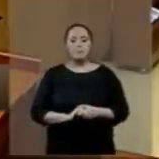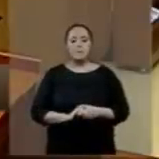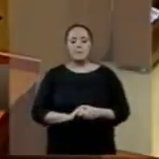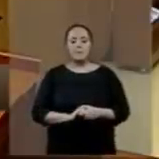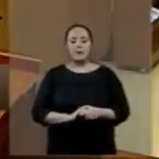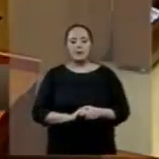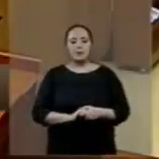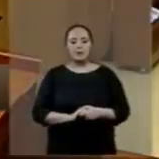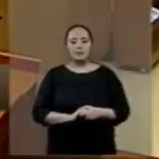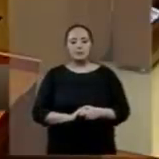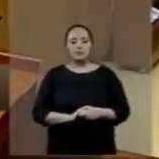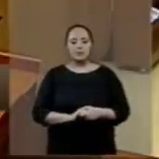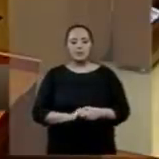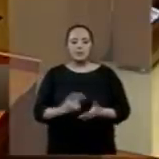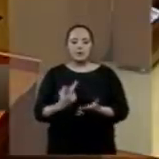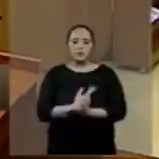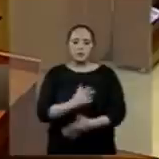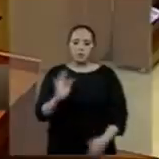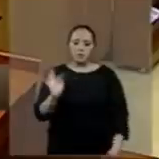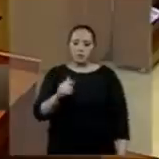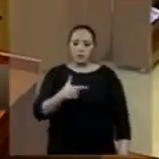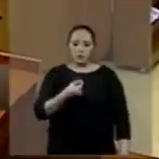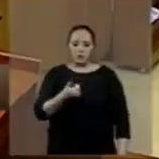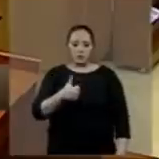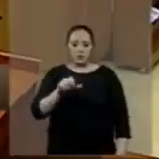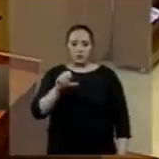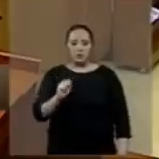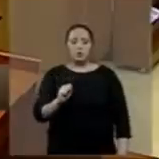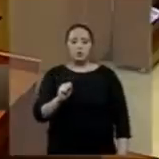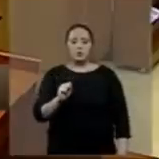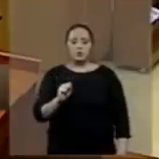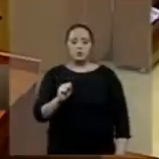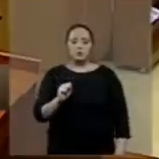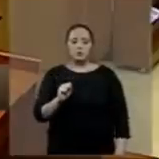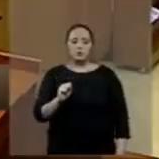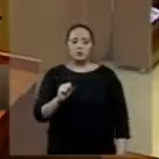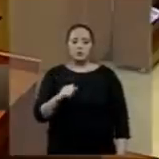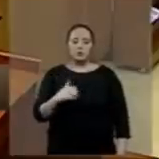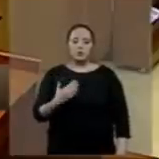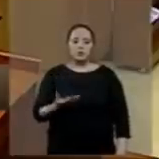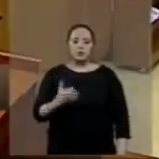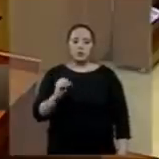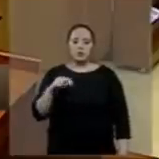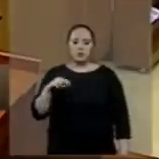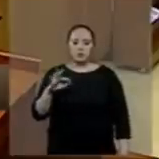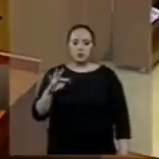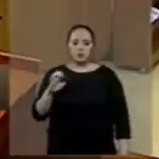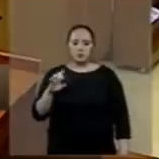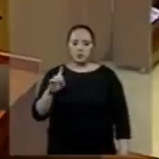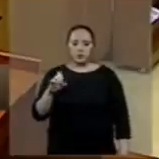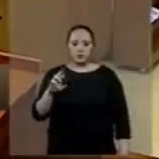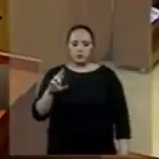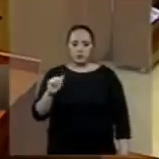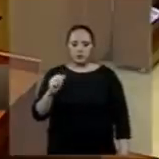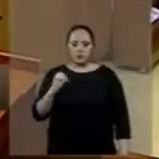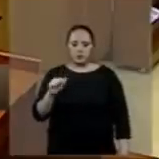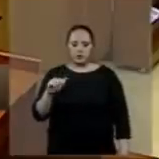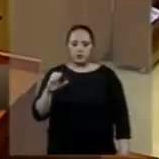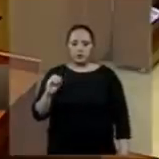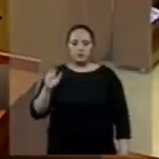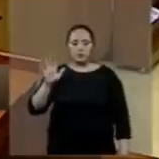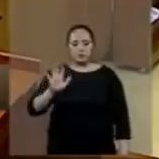processo, em fevereiro de 2018, a Confederação, como terceira, a